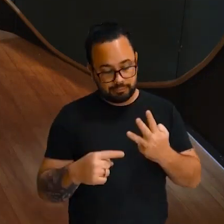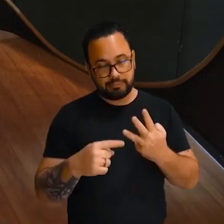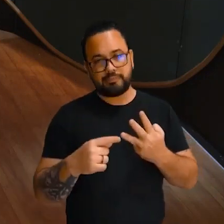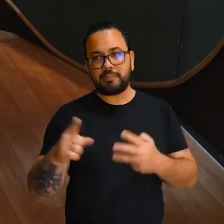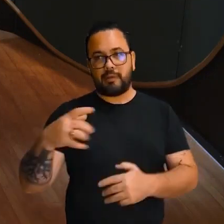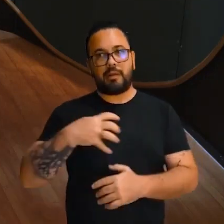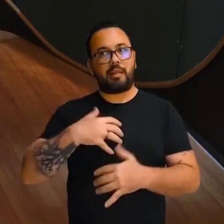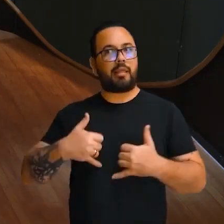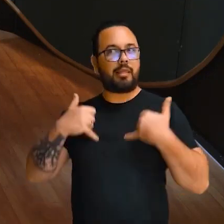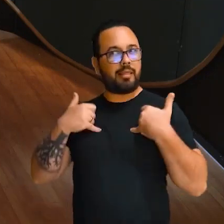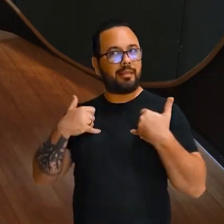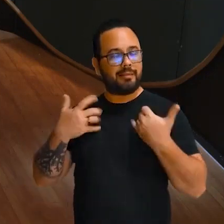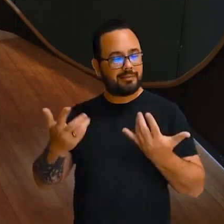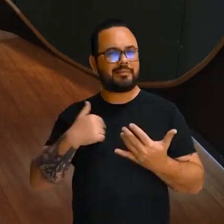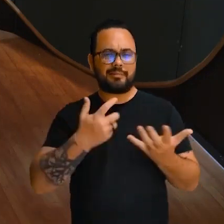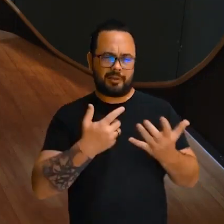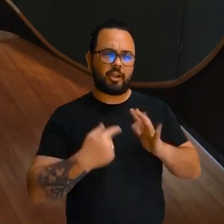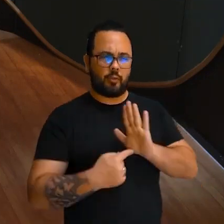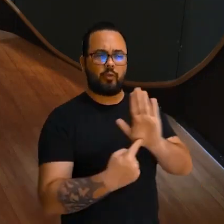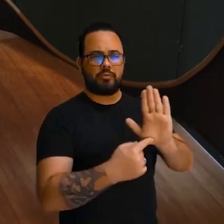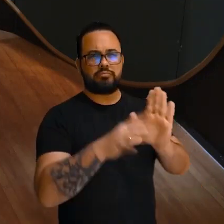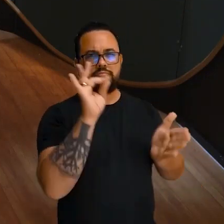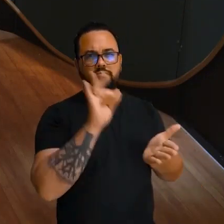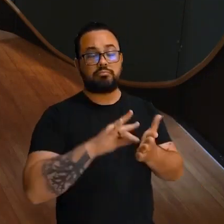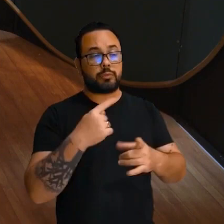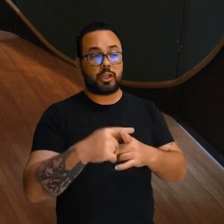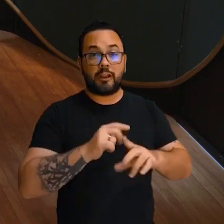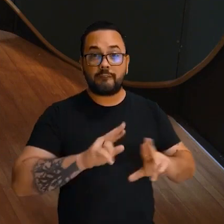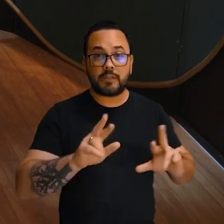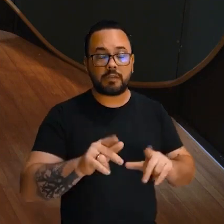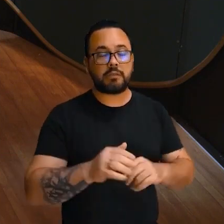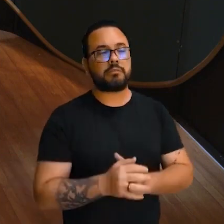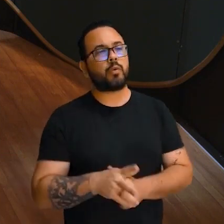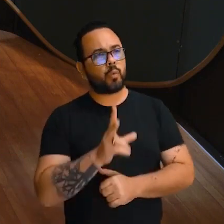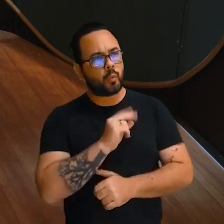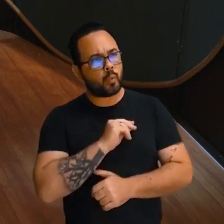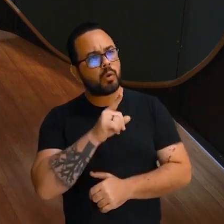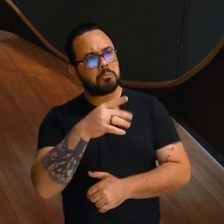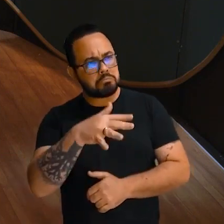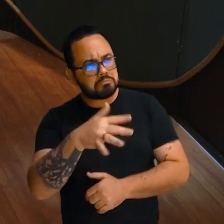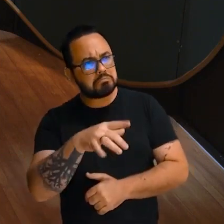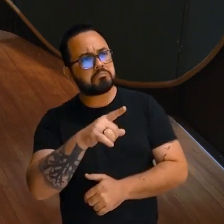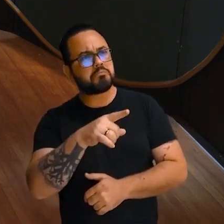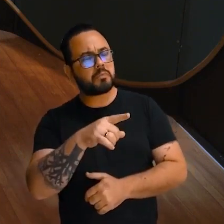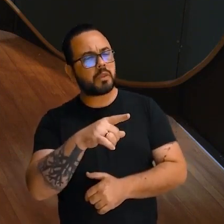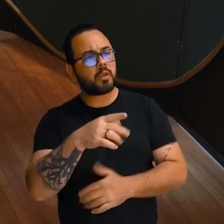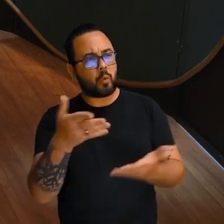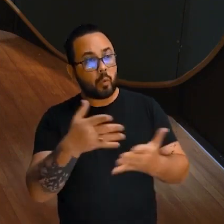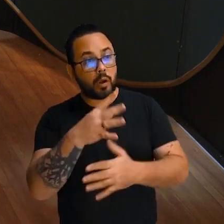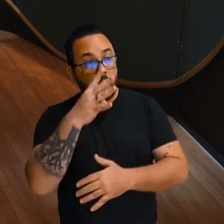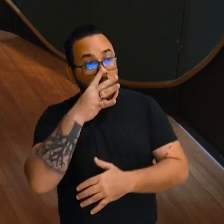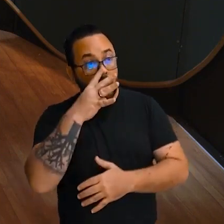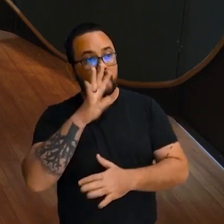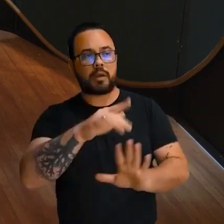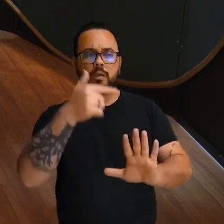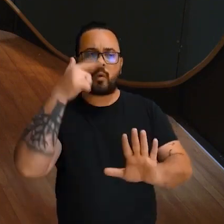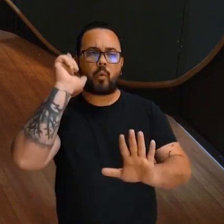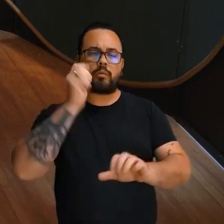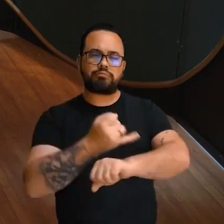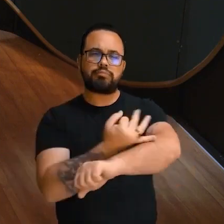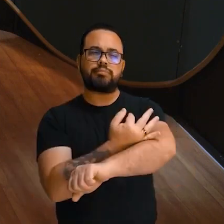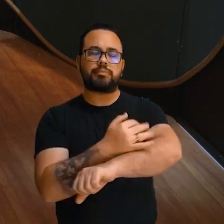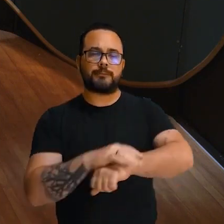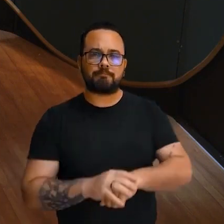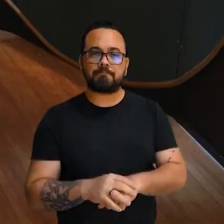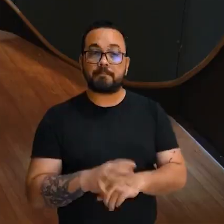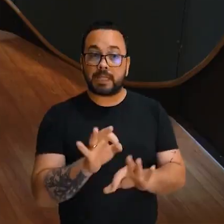o peito inflado. Eu queria mostrar mesmo, realmente, aquilo, porque é diferente. Sim. Ela falou, cara, realmente é impressionante, mas ontem foi emocionante. Eu falei, cara... Era mais simples do